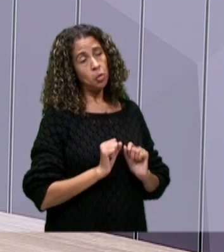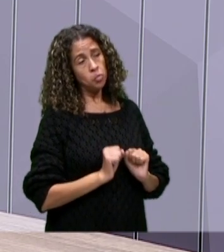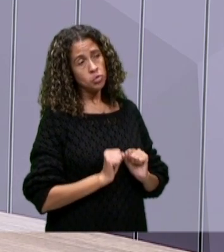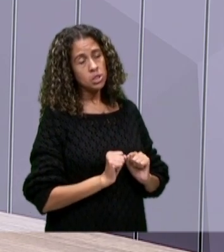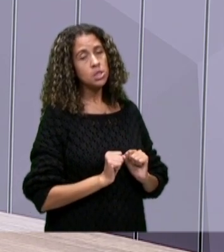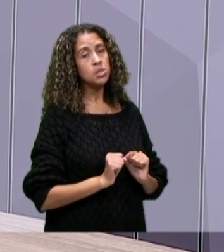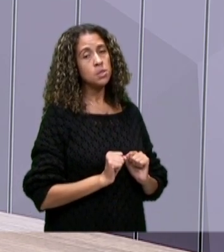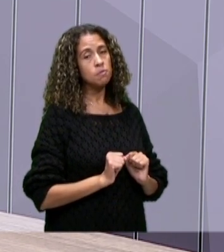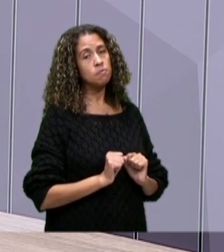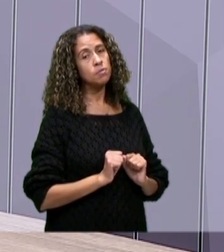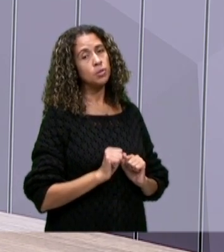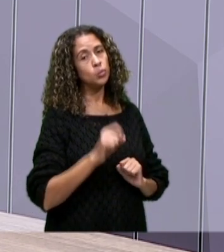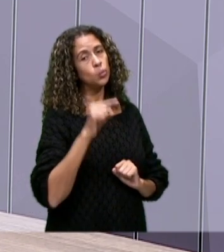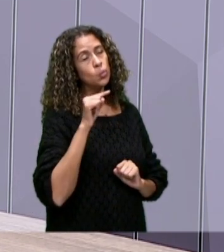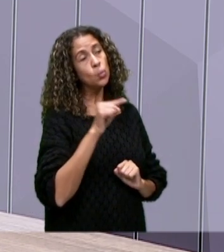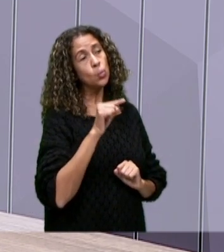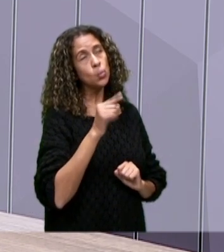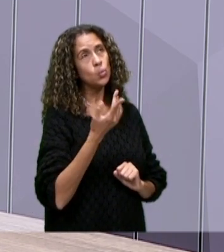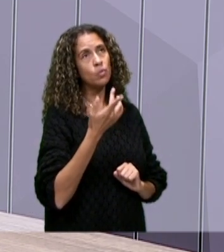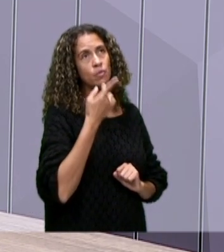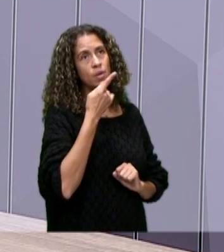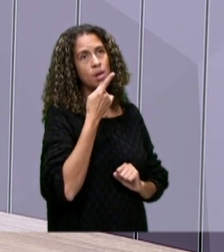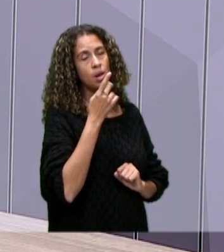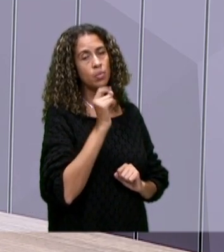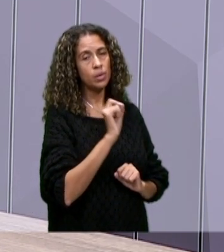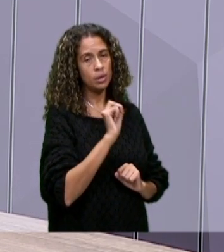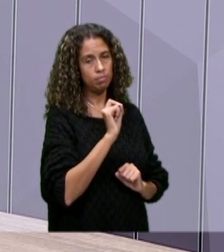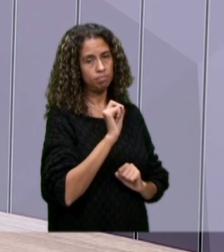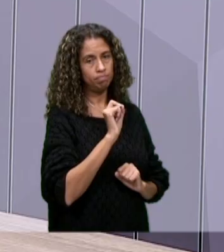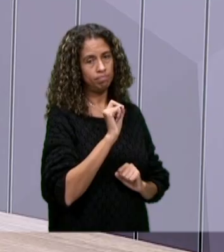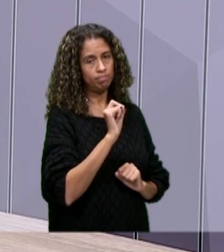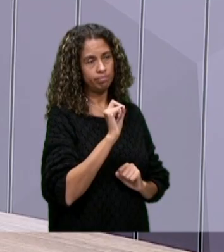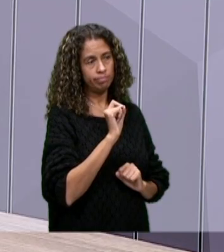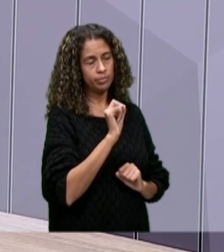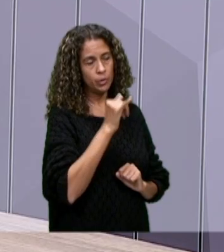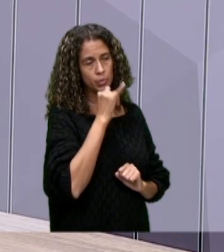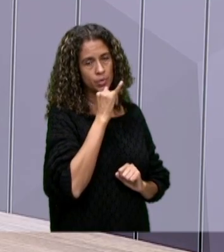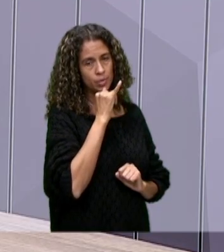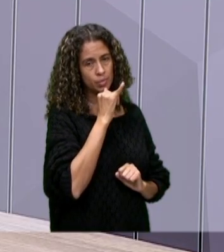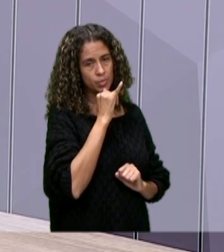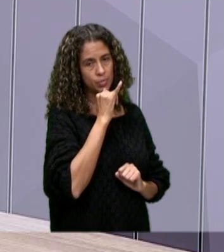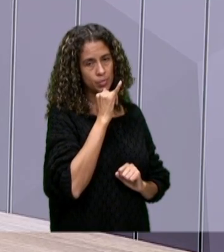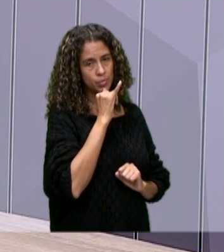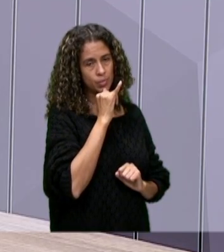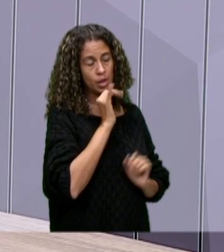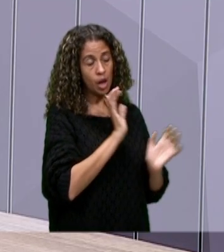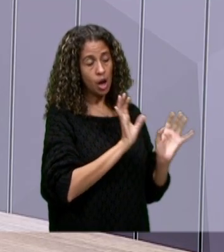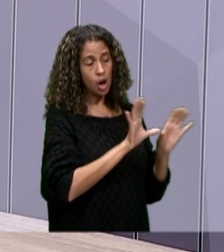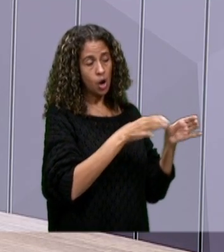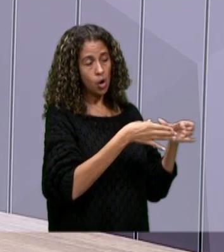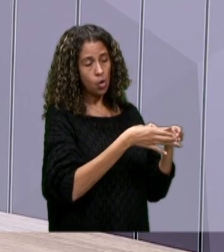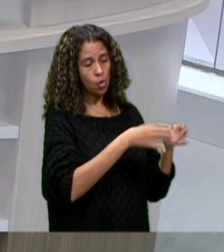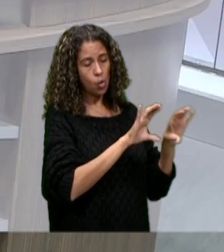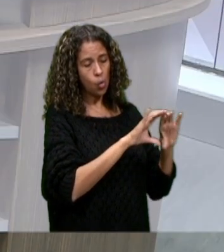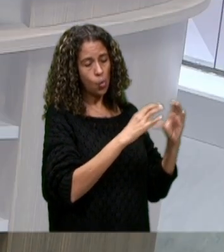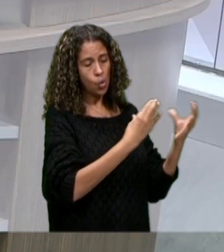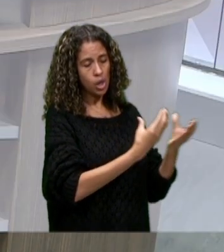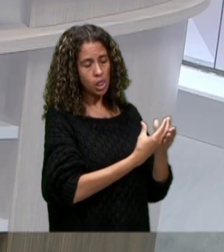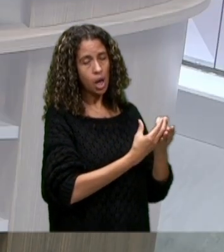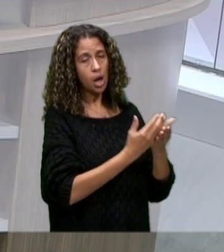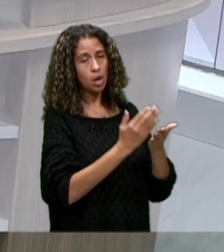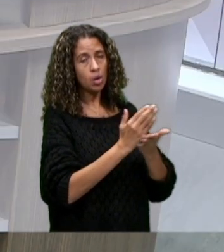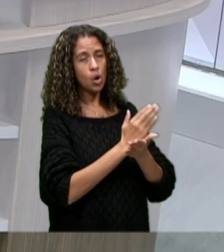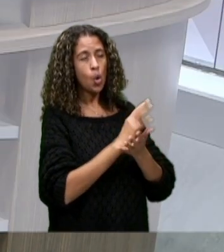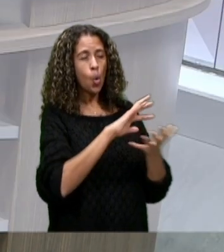né? Você coloca até que, no caso, temas como amizade, um mundo em ruínas, a